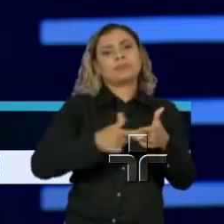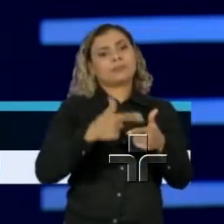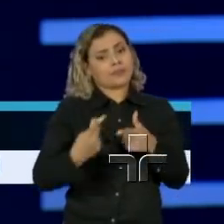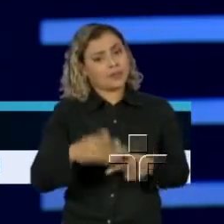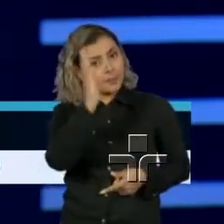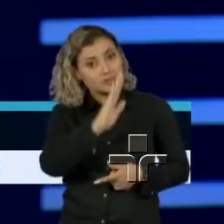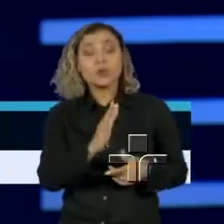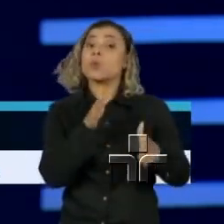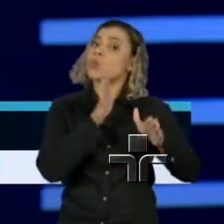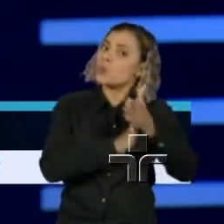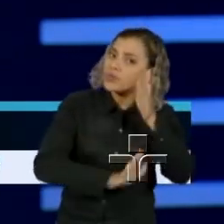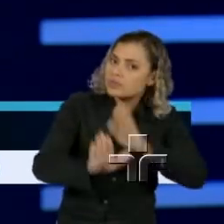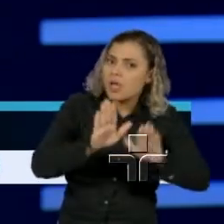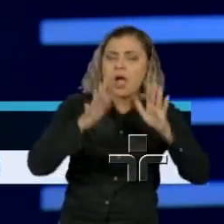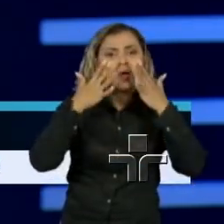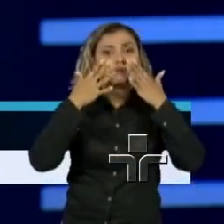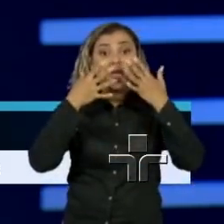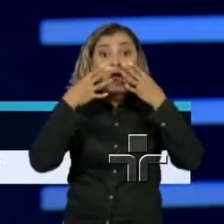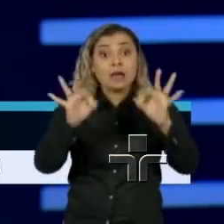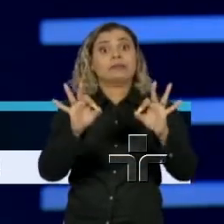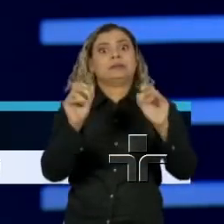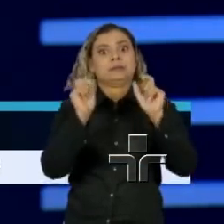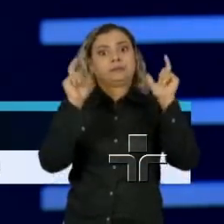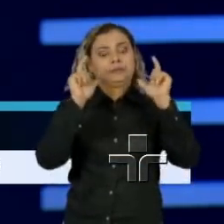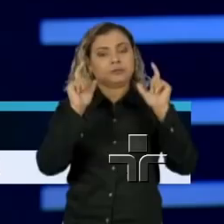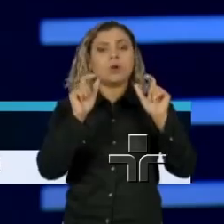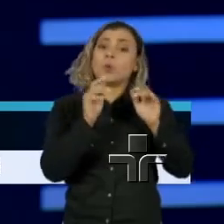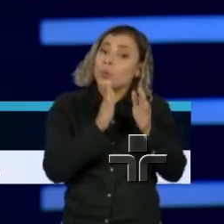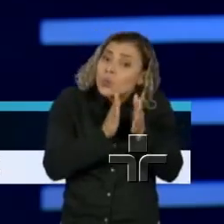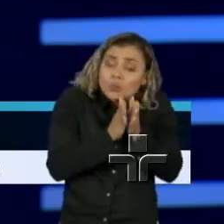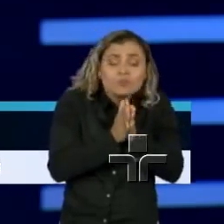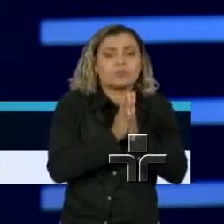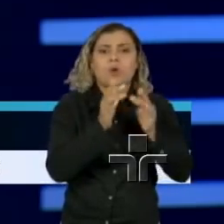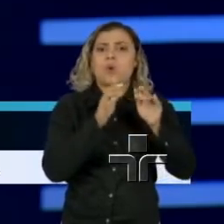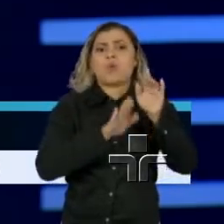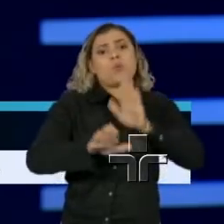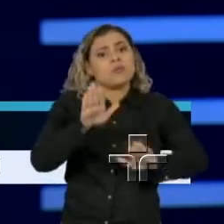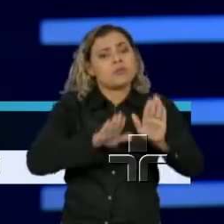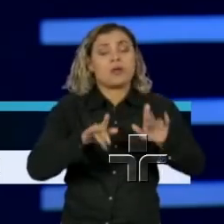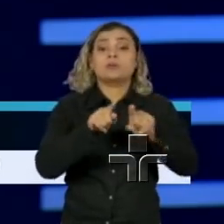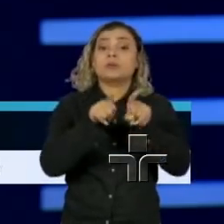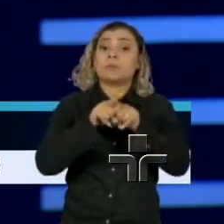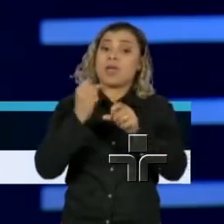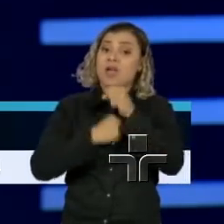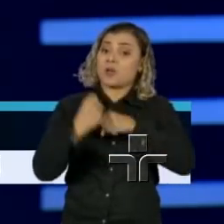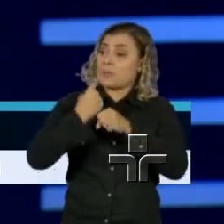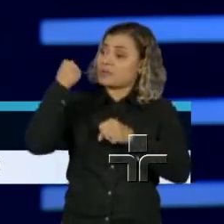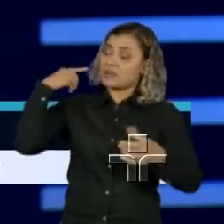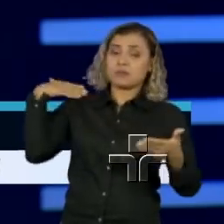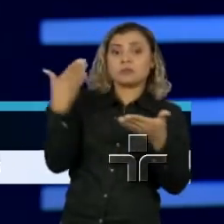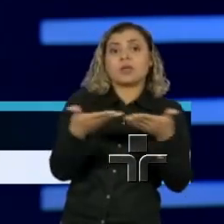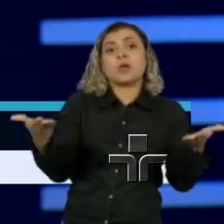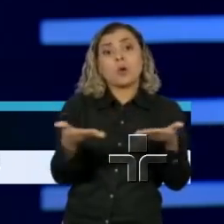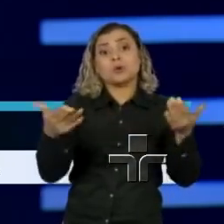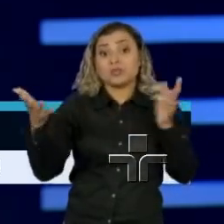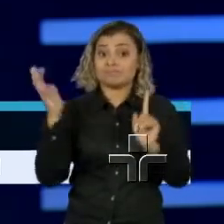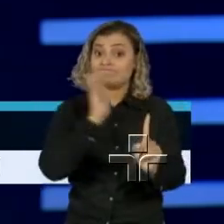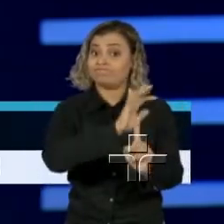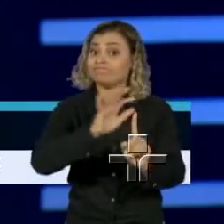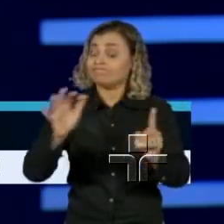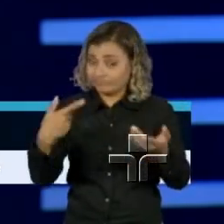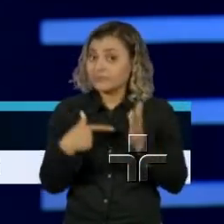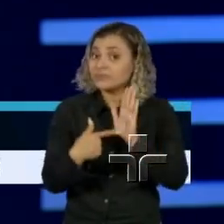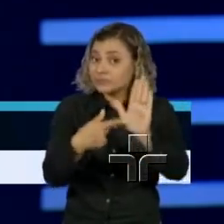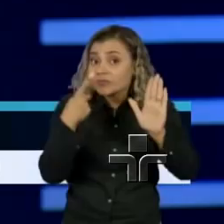necessário prudência, né, equilíbrio e minha preocupação maior que eu externei durante todo o ano passado está se refletindo agora. Ou